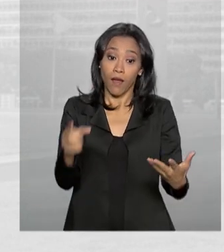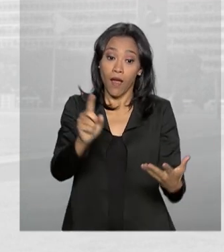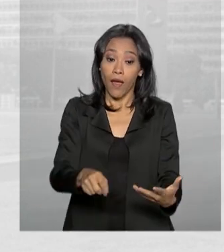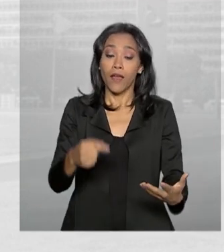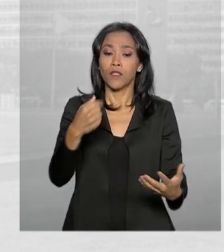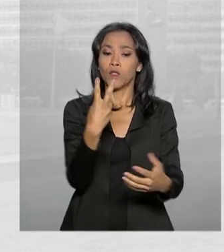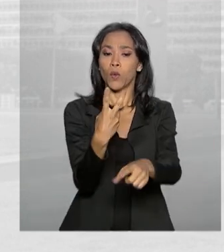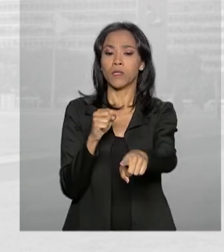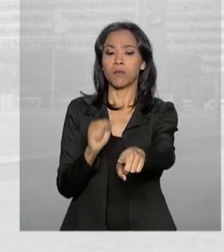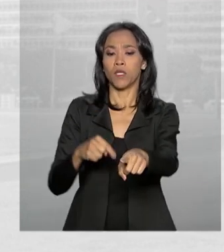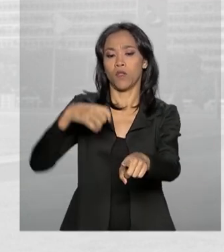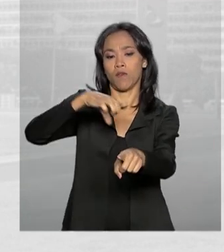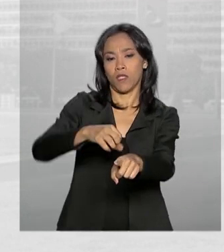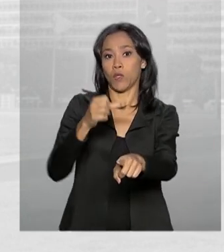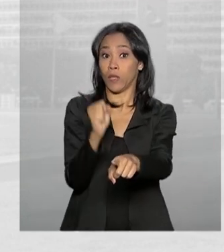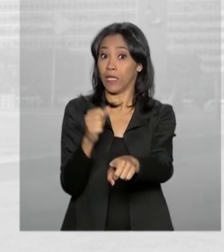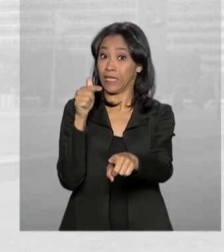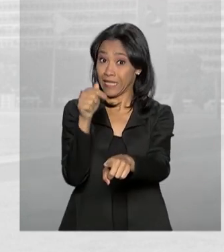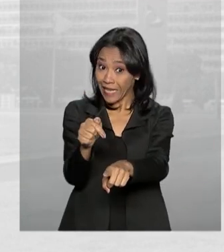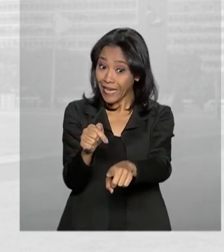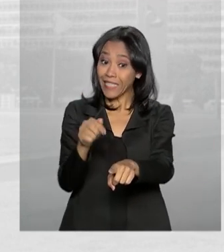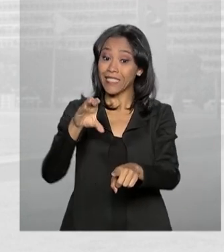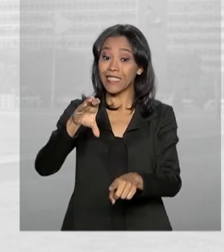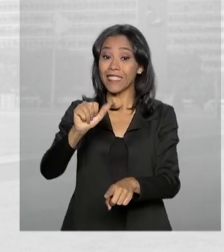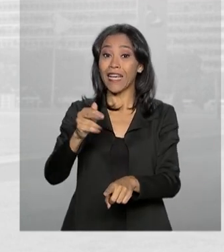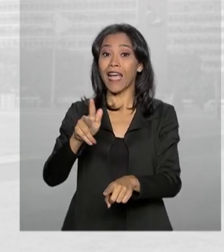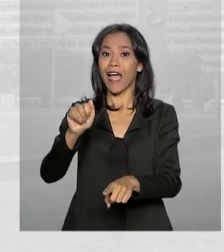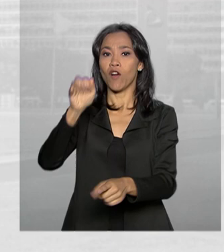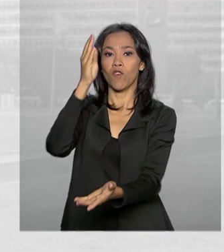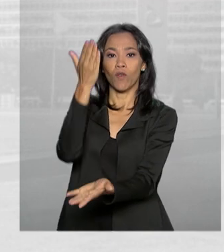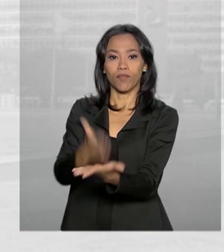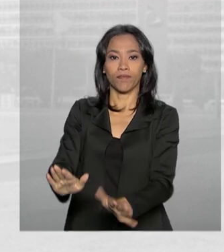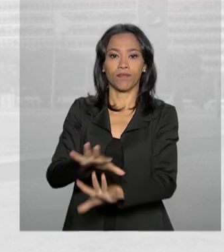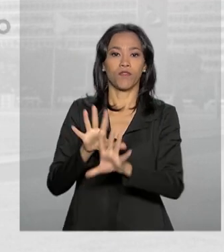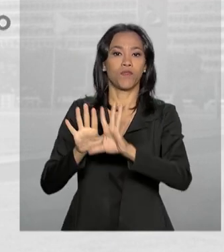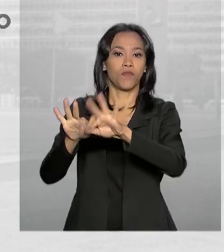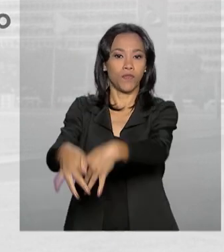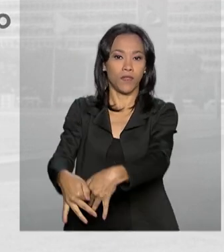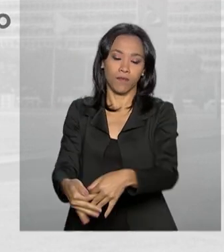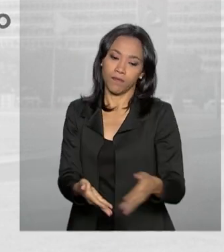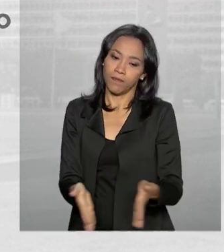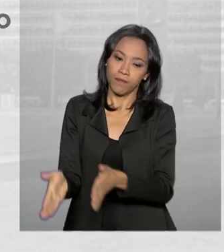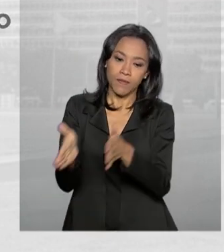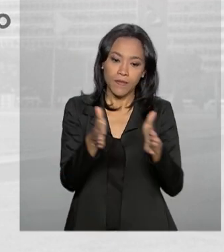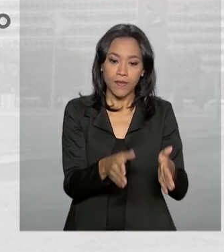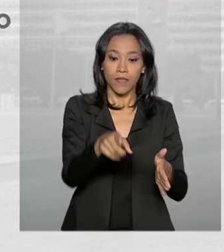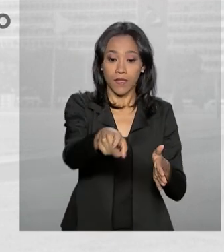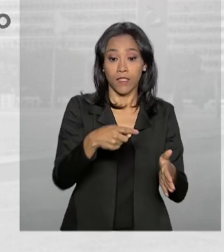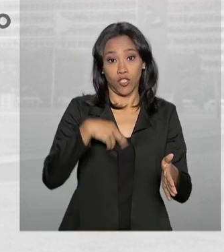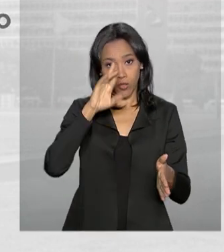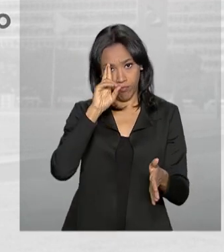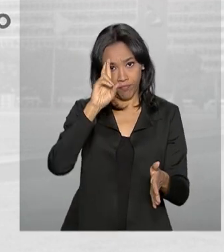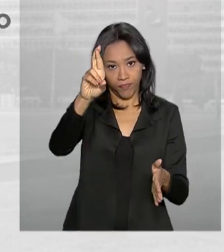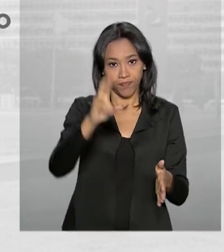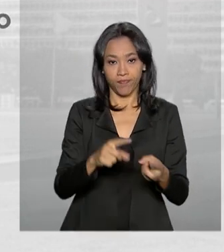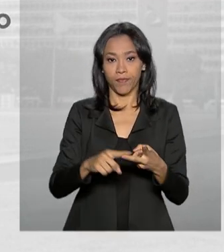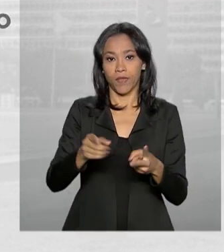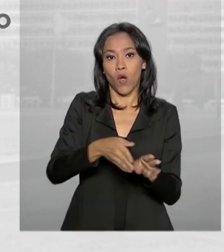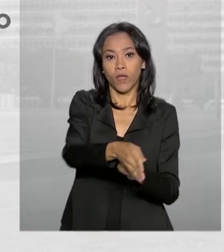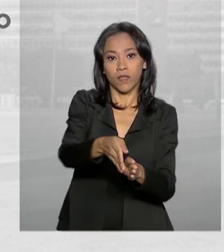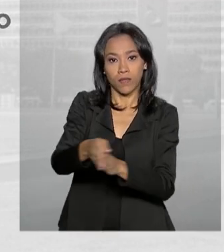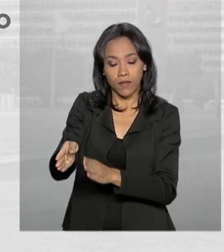.987 cargos foram extintos. Entre eles, cargos de direção e assessoramento,